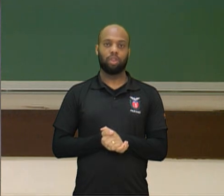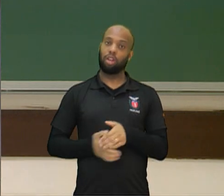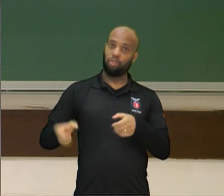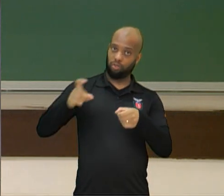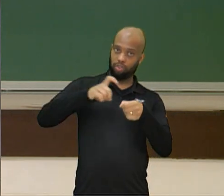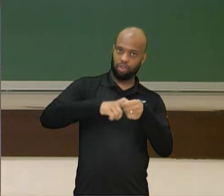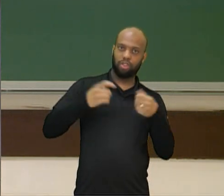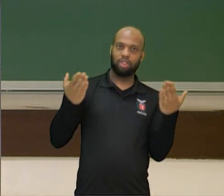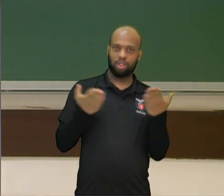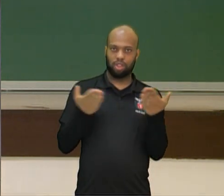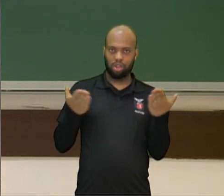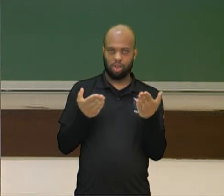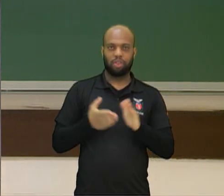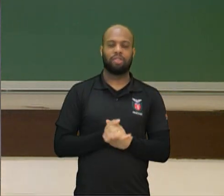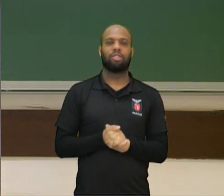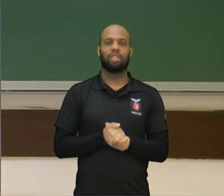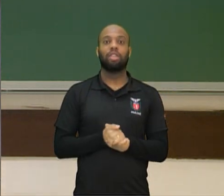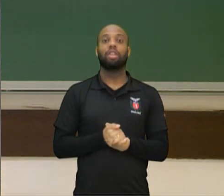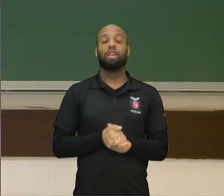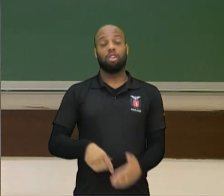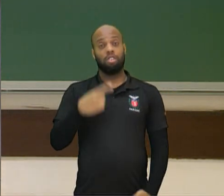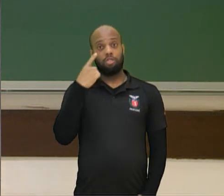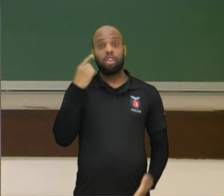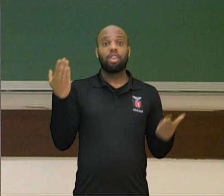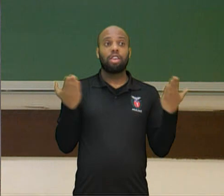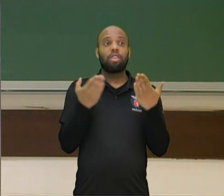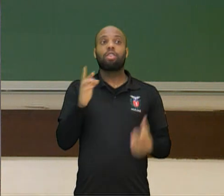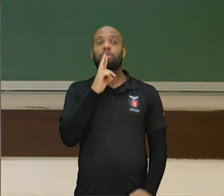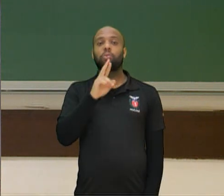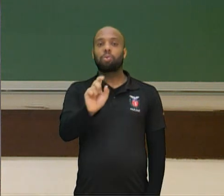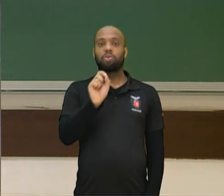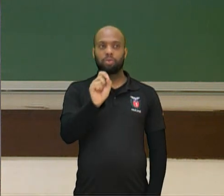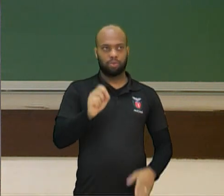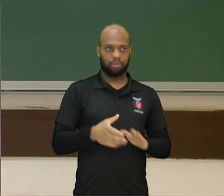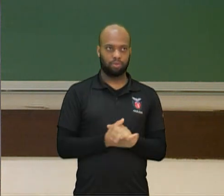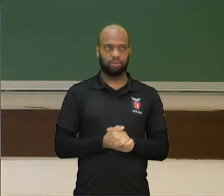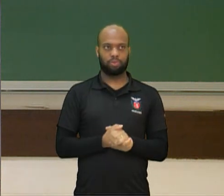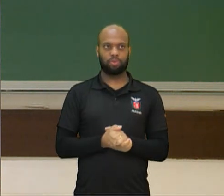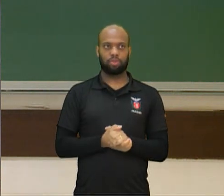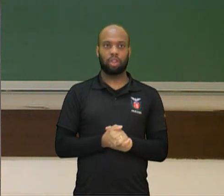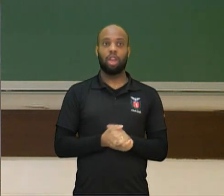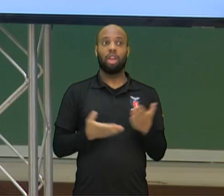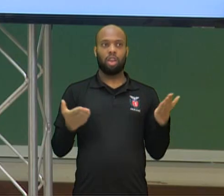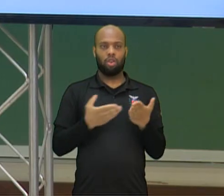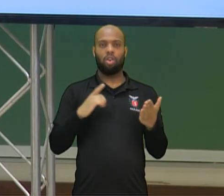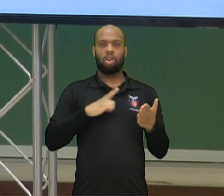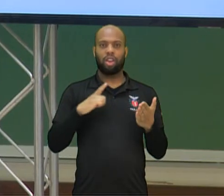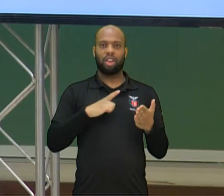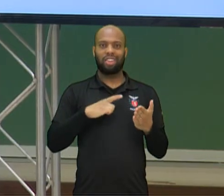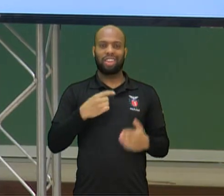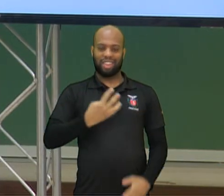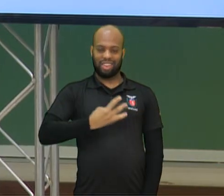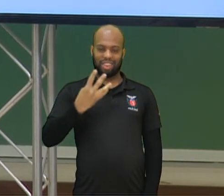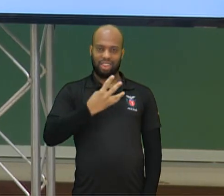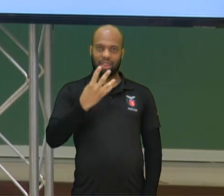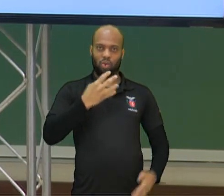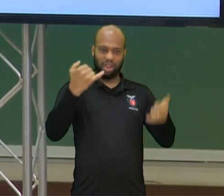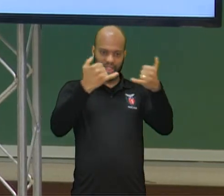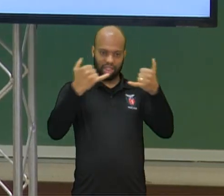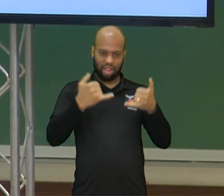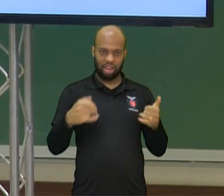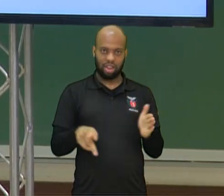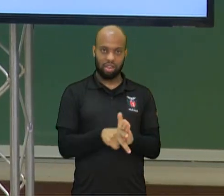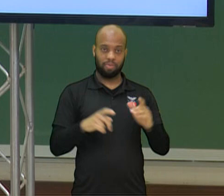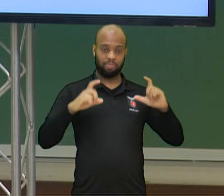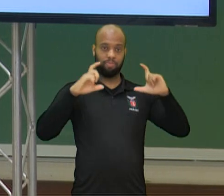voltamos, pessoal. Então, vamos lá para a nossa resolução. Então, pegamos a quarta linha do nosso binômio, né,